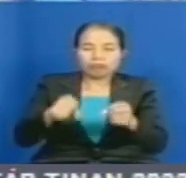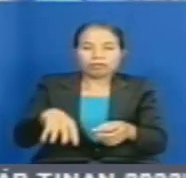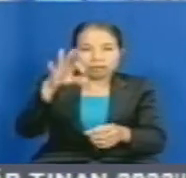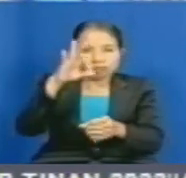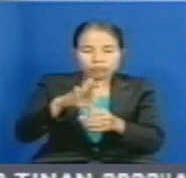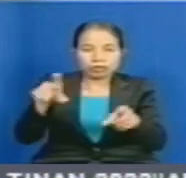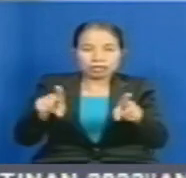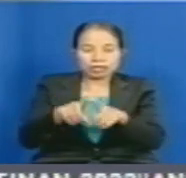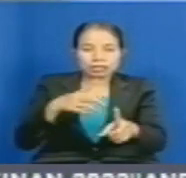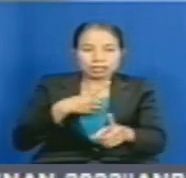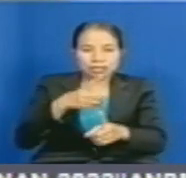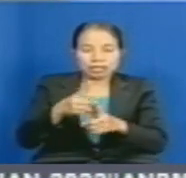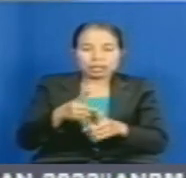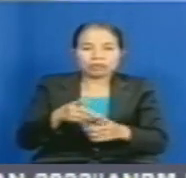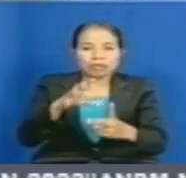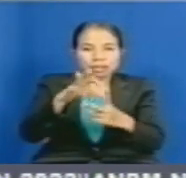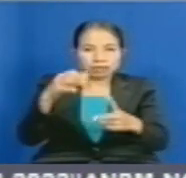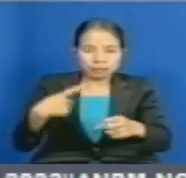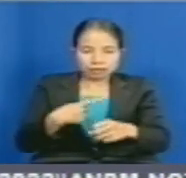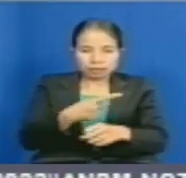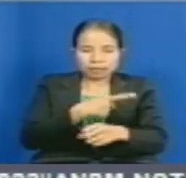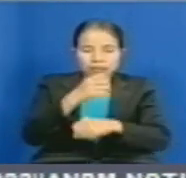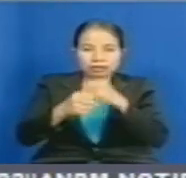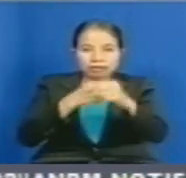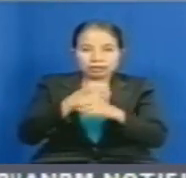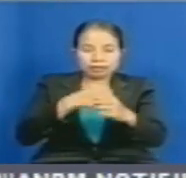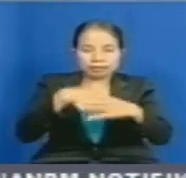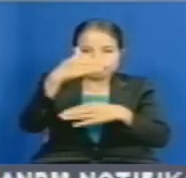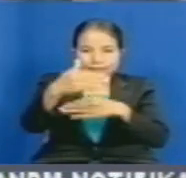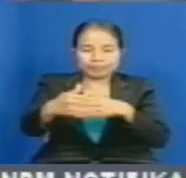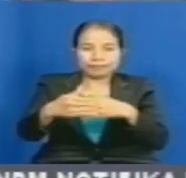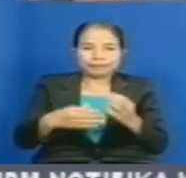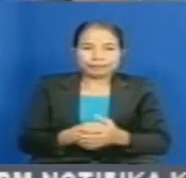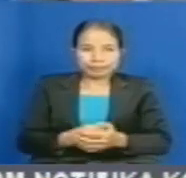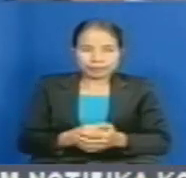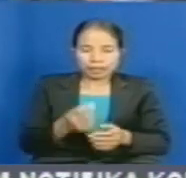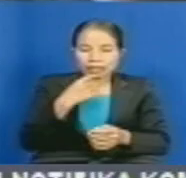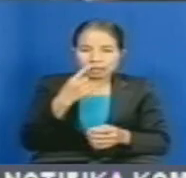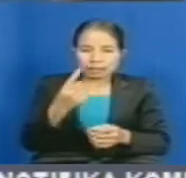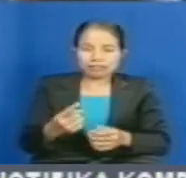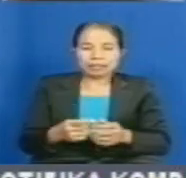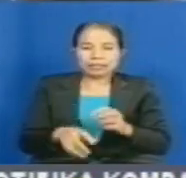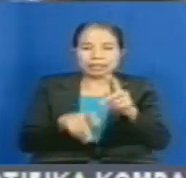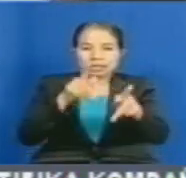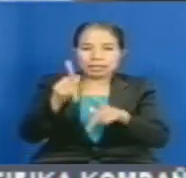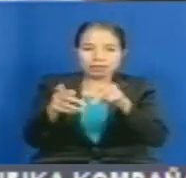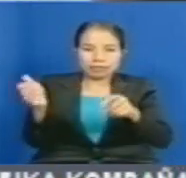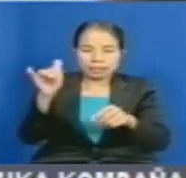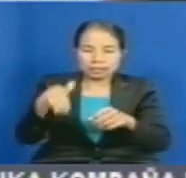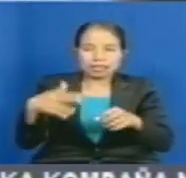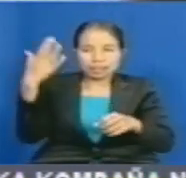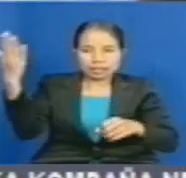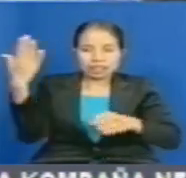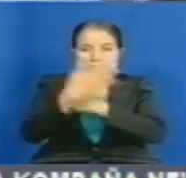no direito cívico e eleição parlamentar, tinan oi. Acelino Hateten, cidadão Sira e a